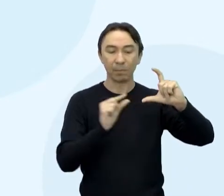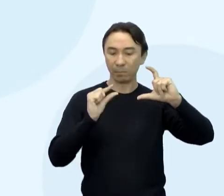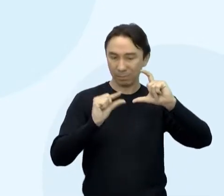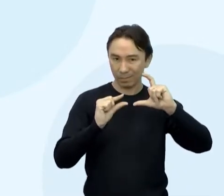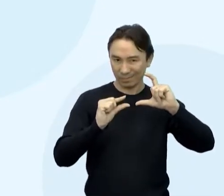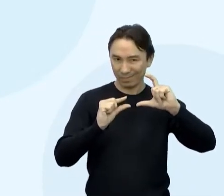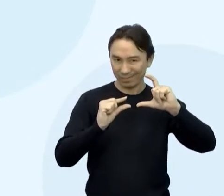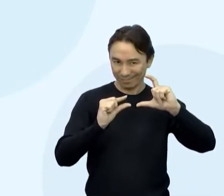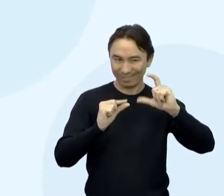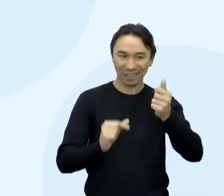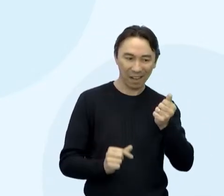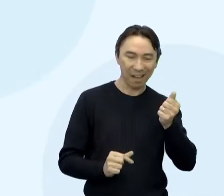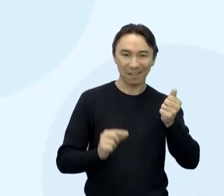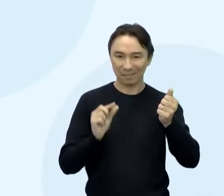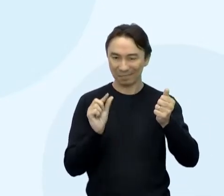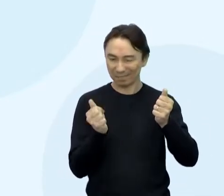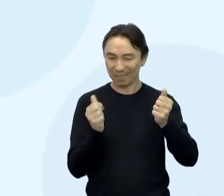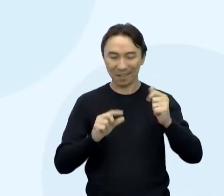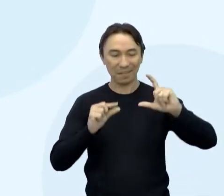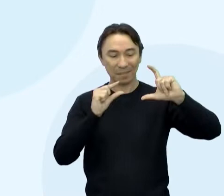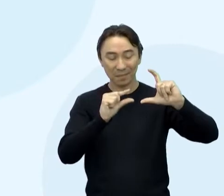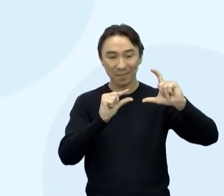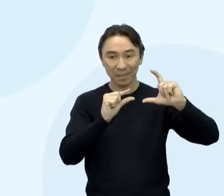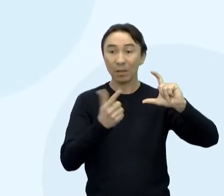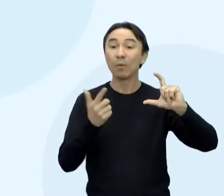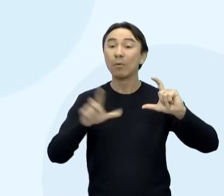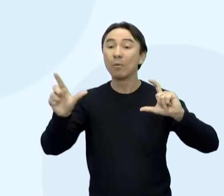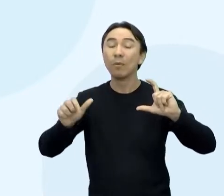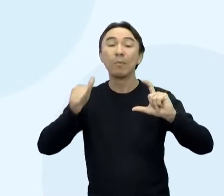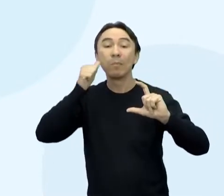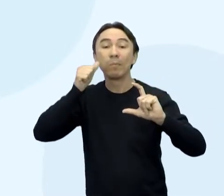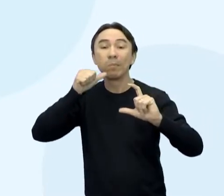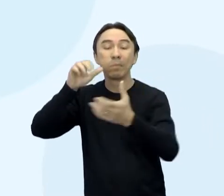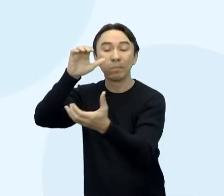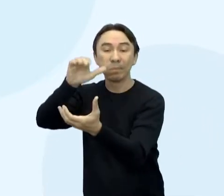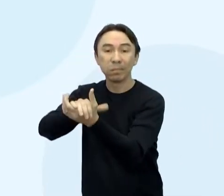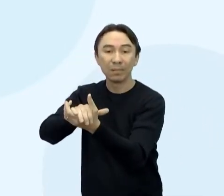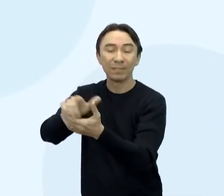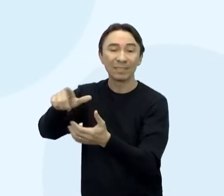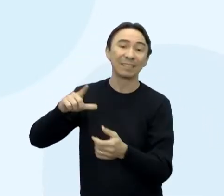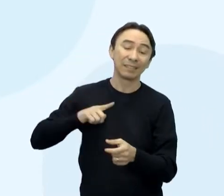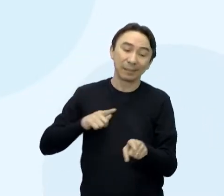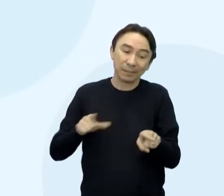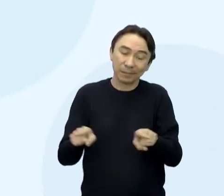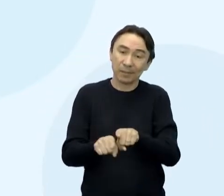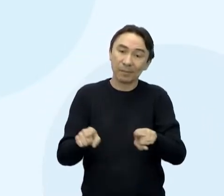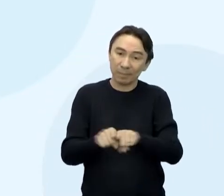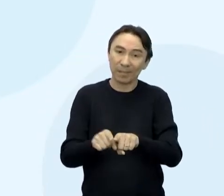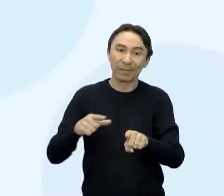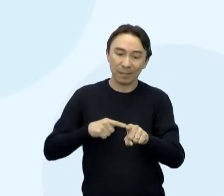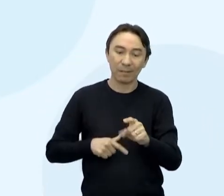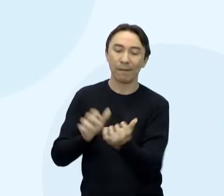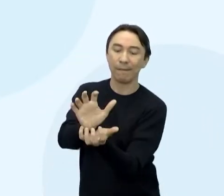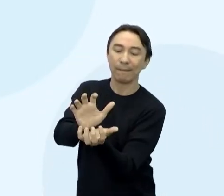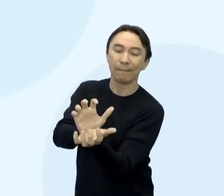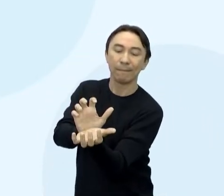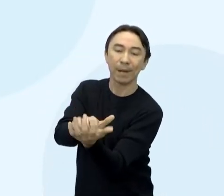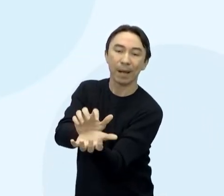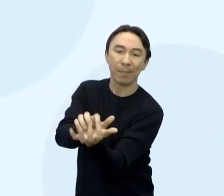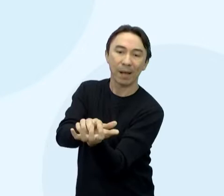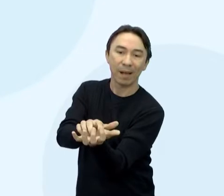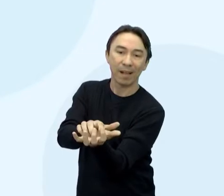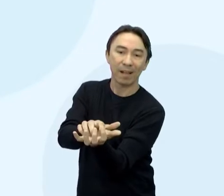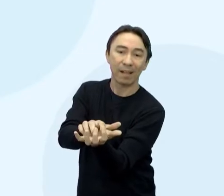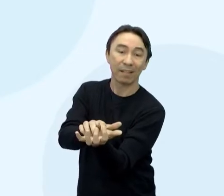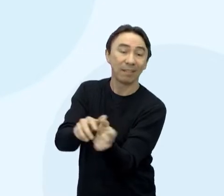prognatismo mandibular, se casou com uma mulher que também apresenta prognatismo mandibular. ou seja, se casou com uma